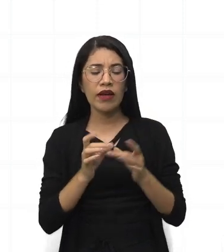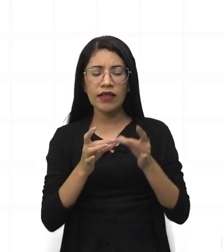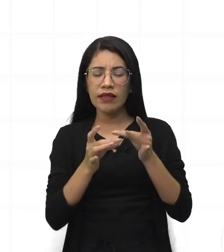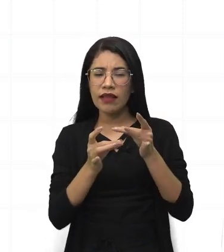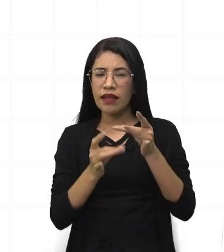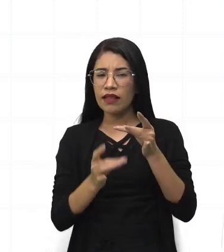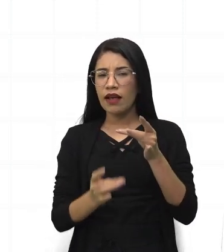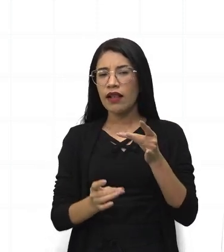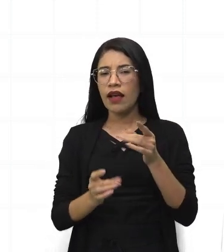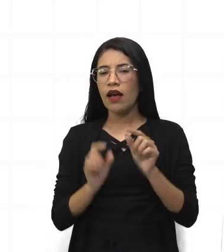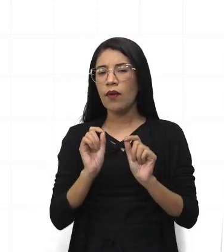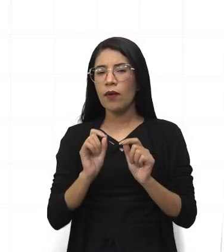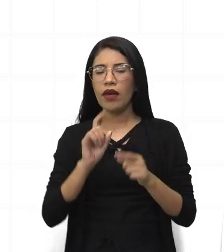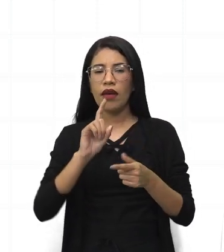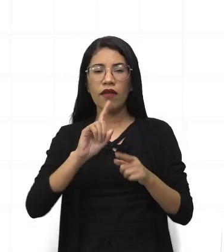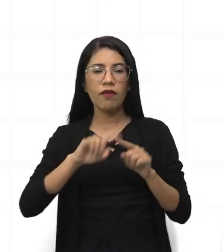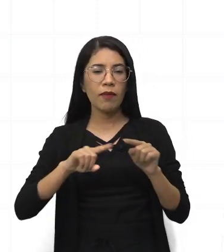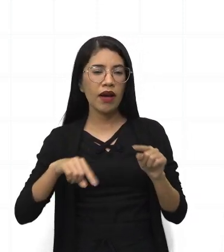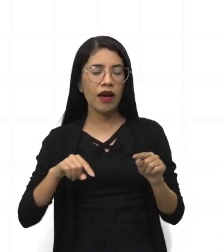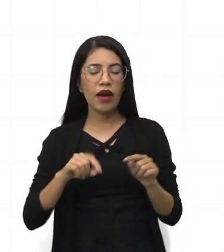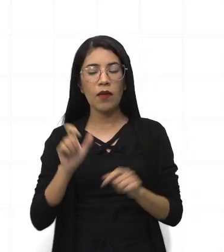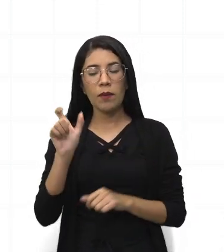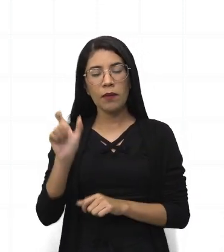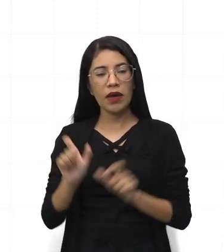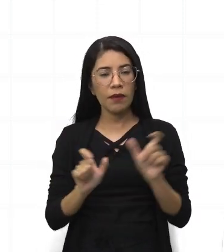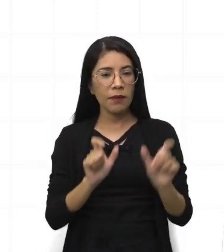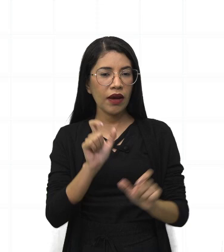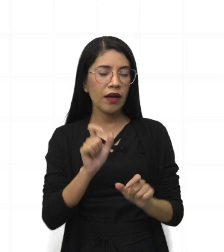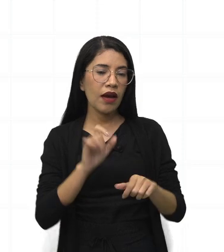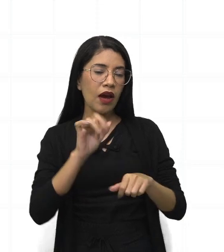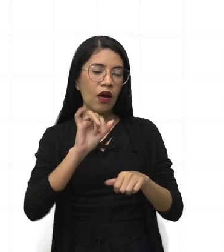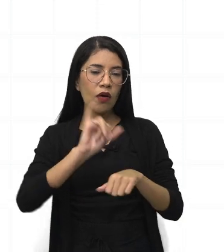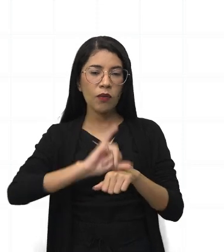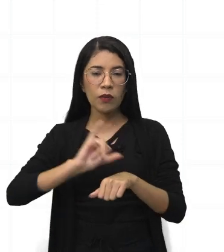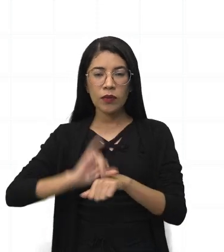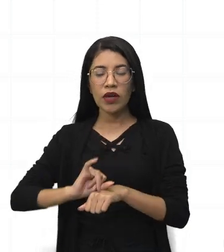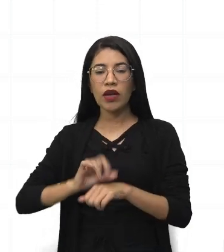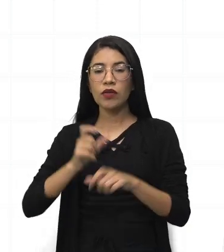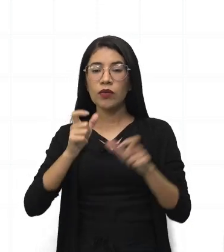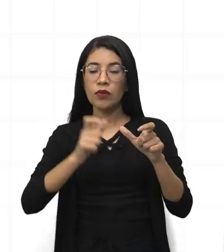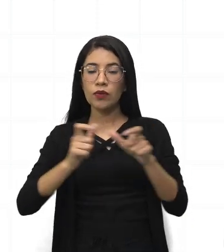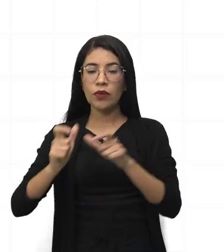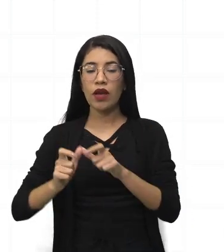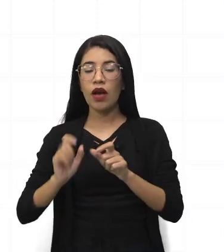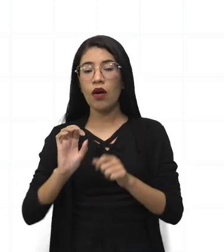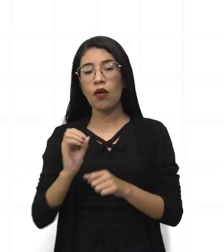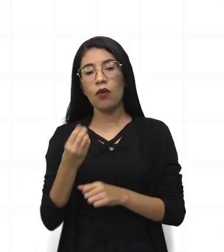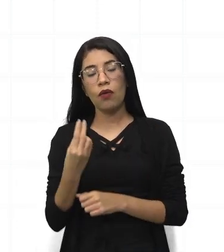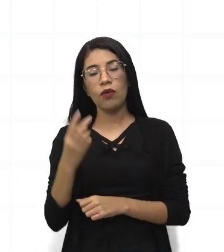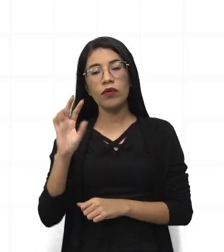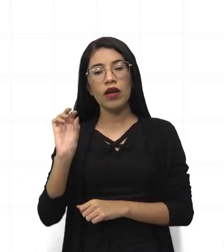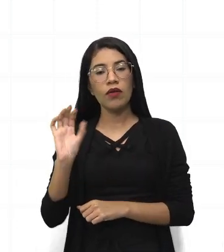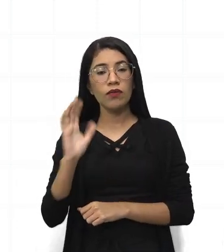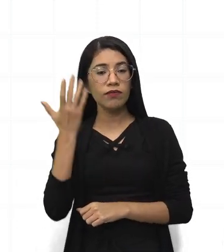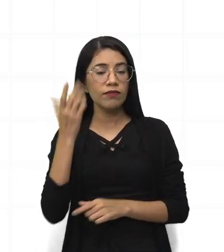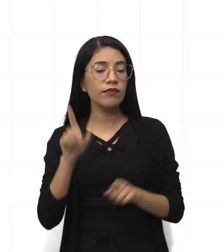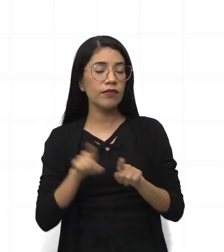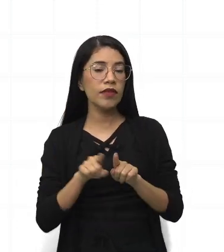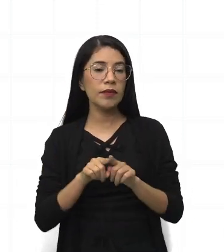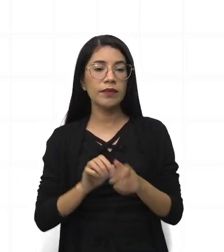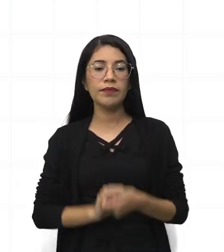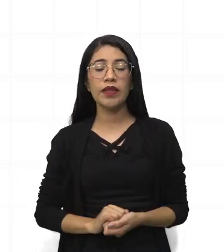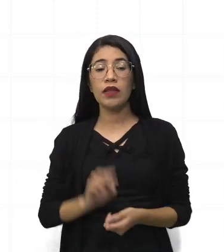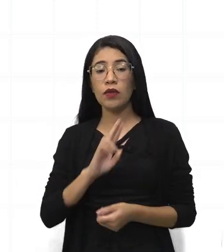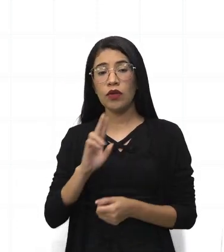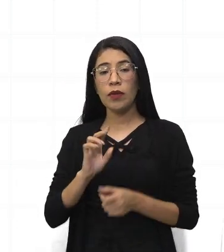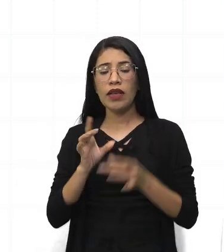descrever algo, né? Pode ser uma pessoa, um objeto, um local, um acontecimento. Então, como o nome já